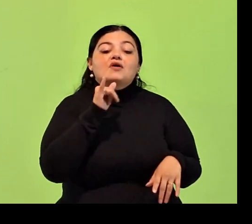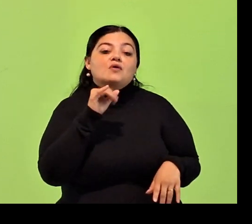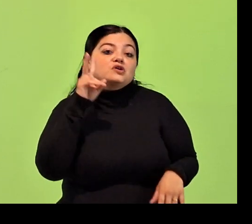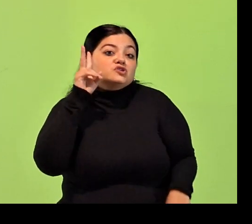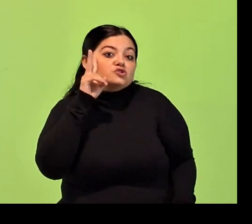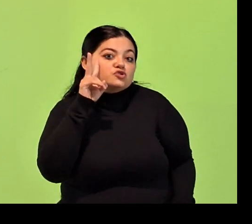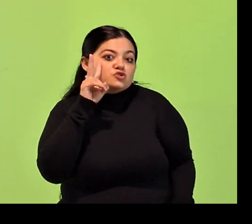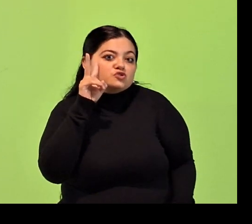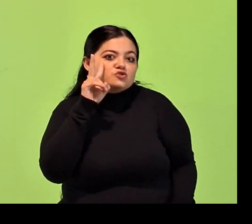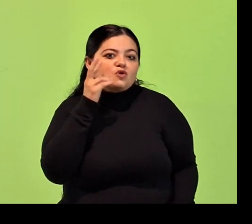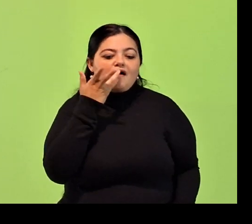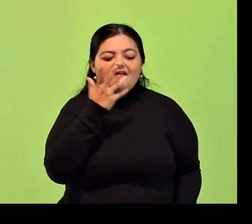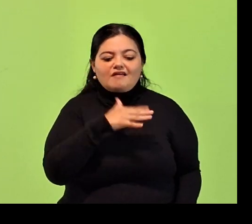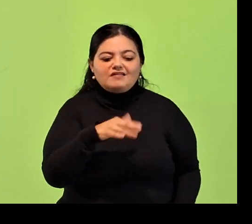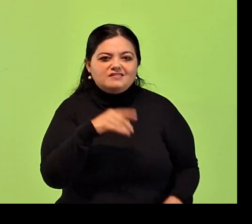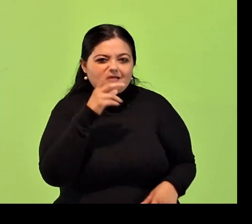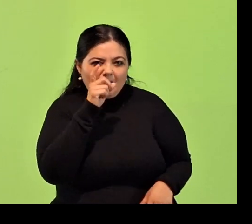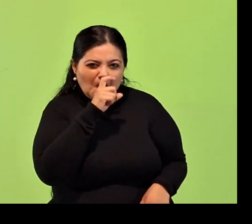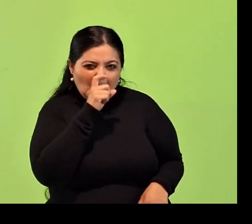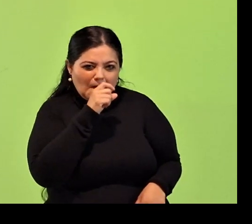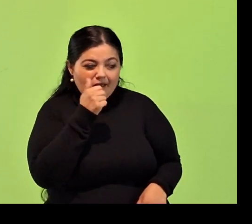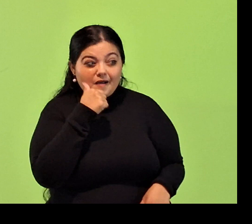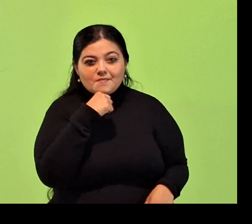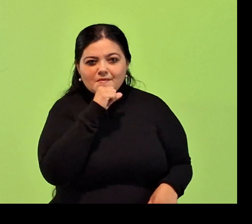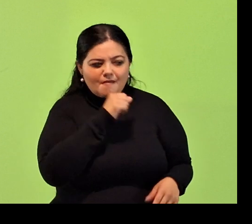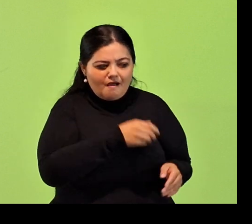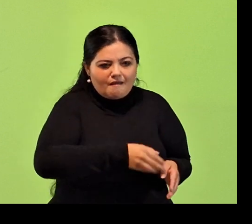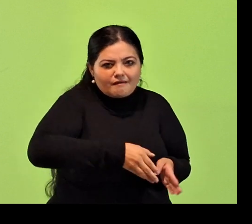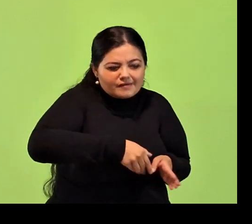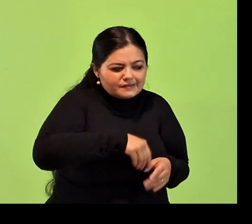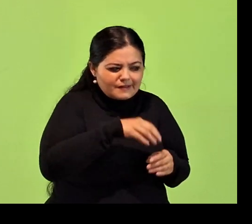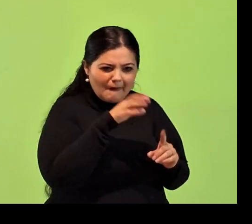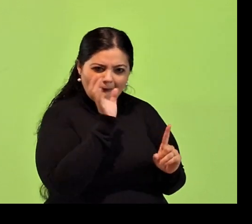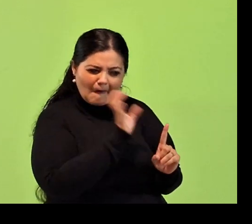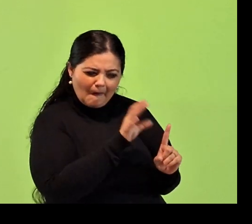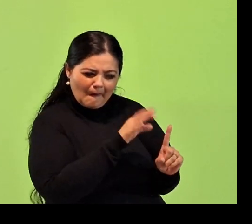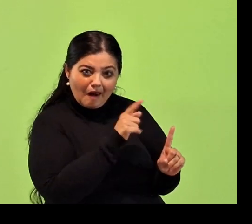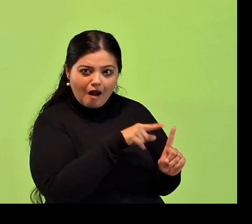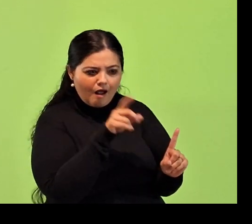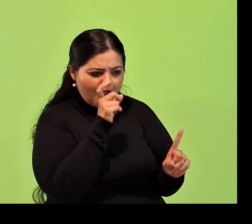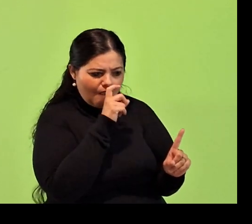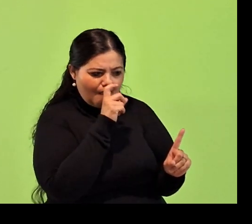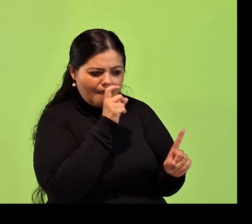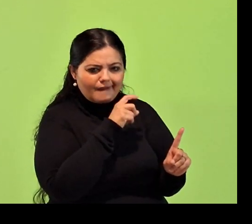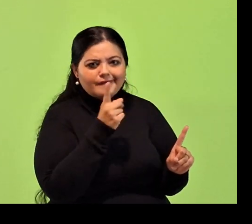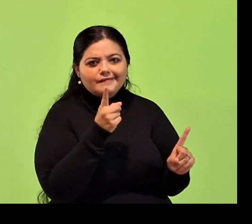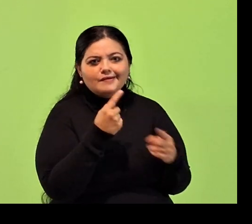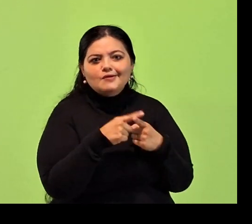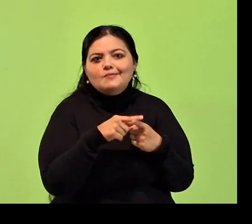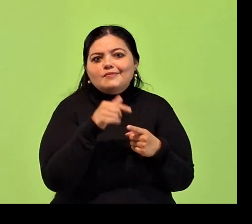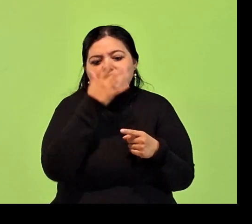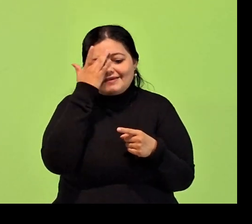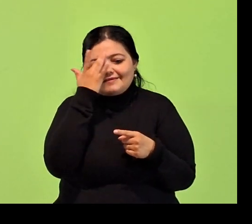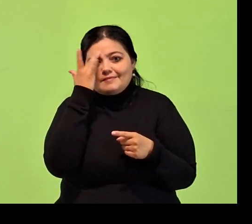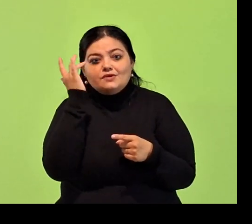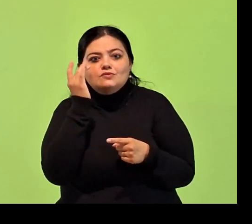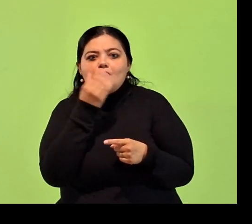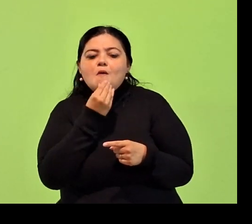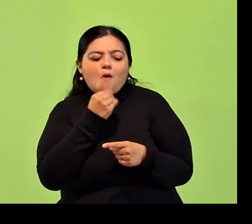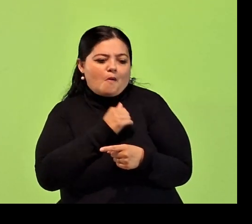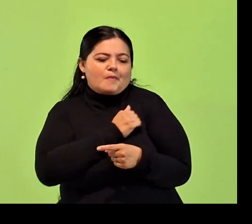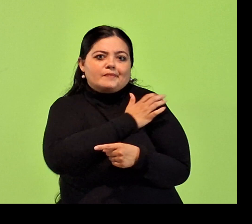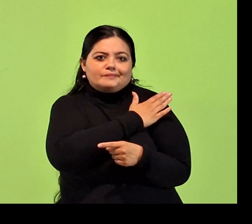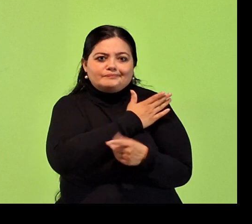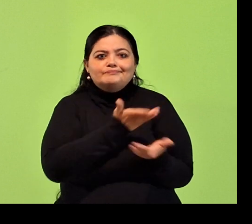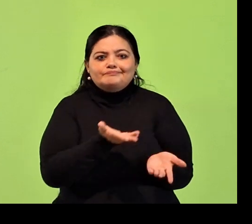mãe a contar mentiras. Um dos donos da escola base era um homem racializado. Retomando as estatísticas, a gente